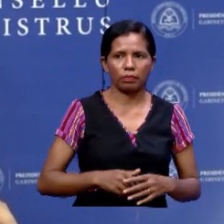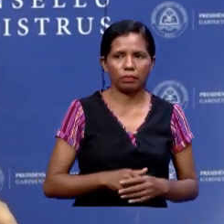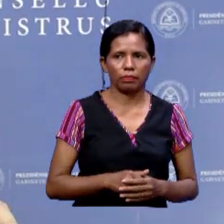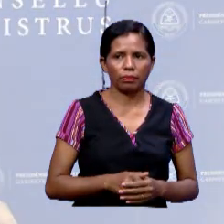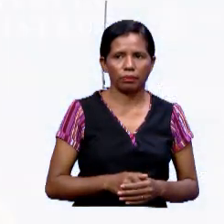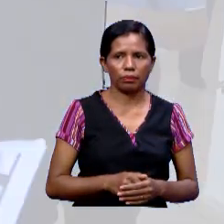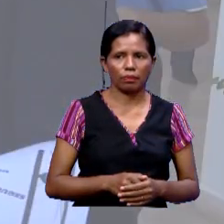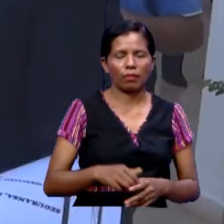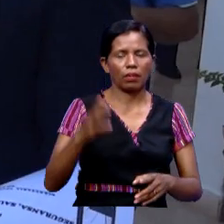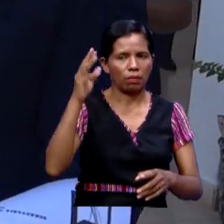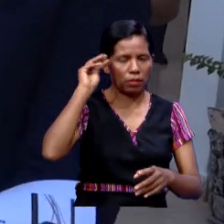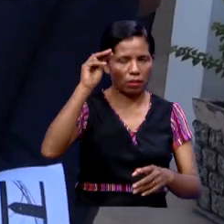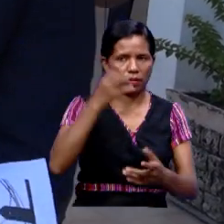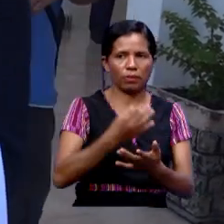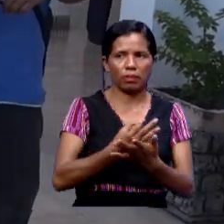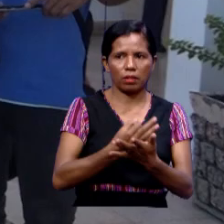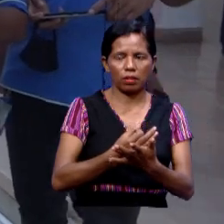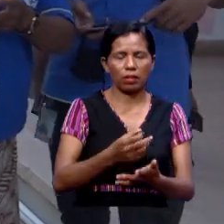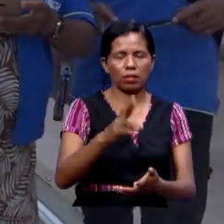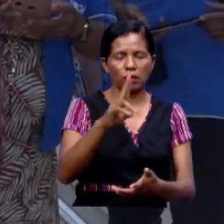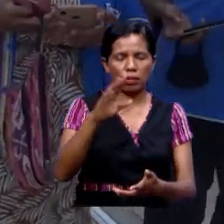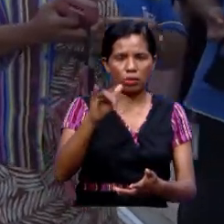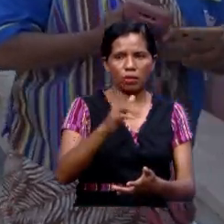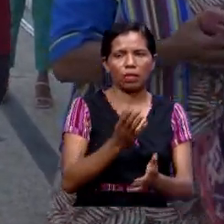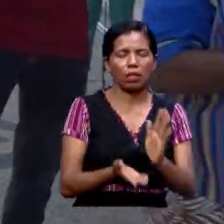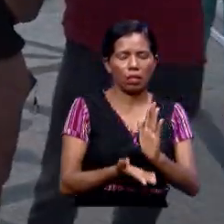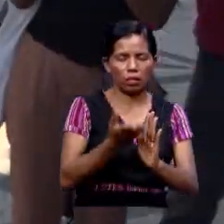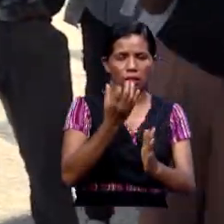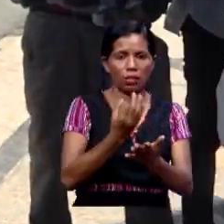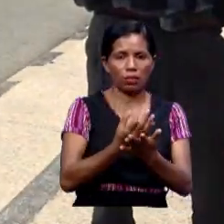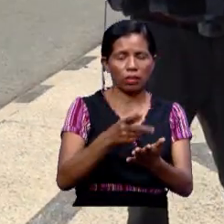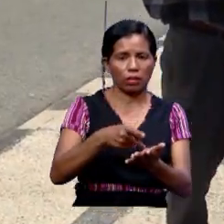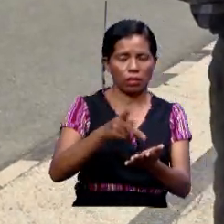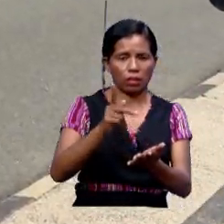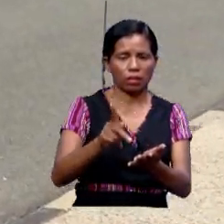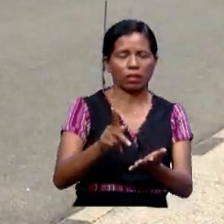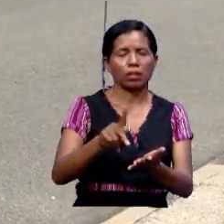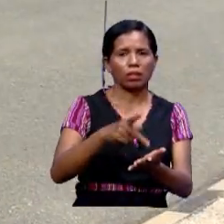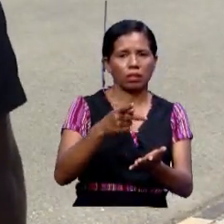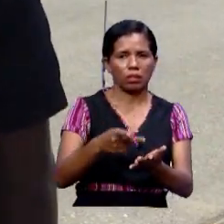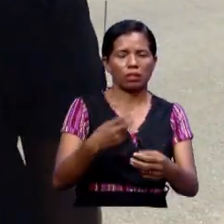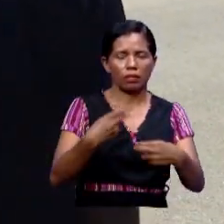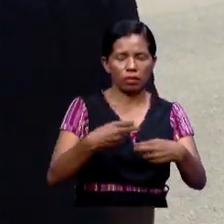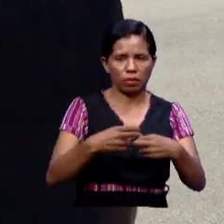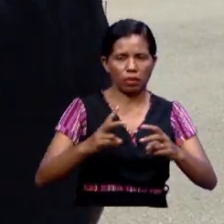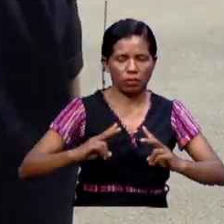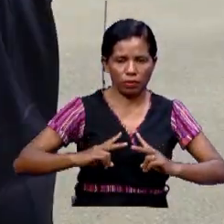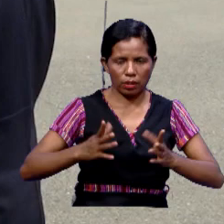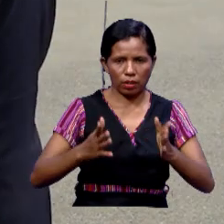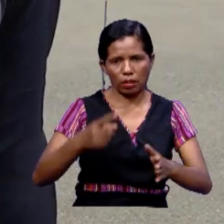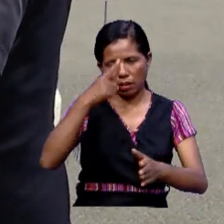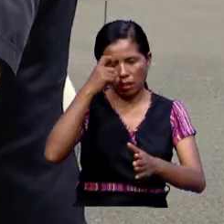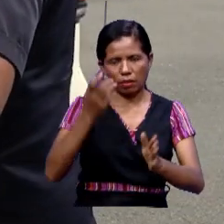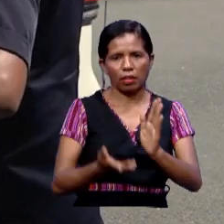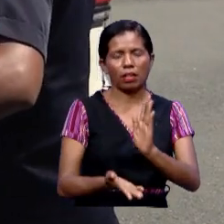Antes, né, ministro de Finanças, Rui Augusto Gomes, ateten, hasai salário mínimo para trabalhador sira, se afetamos para veterano sira, também tem